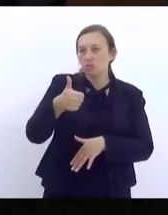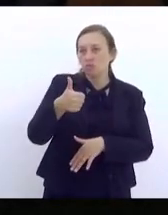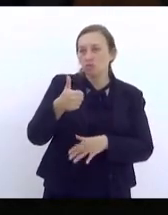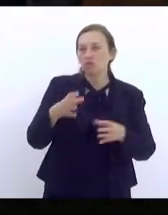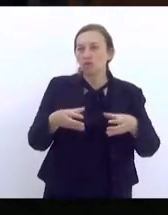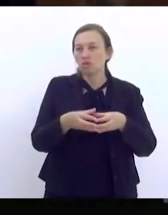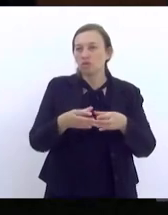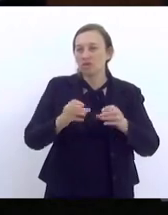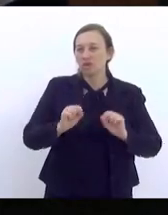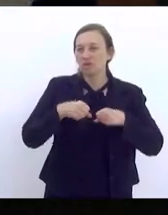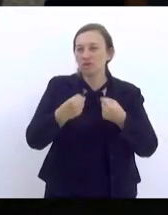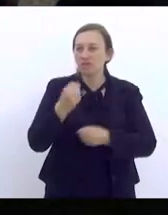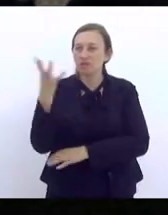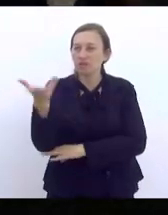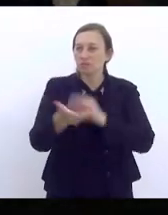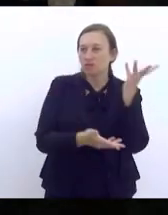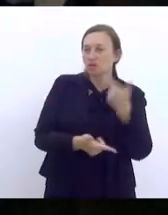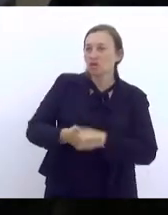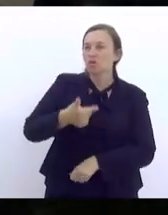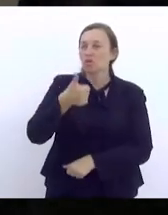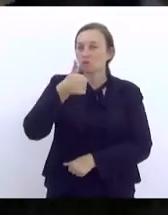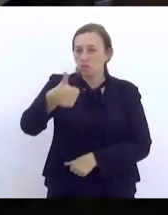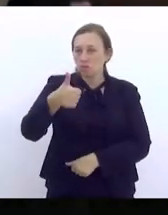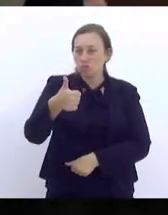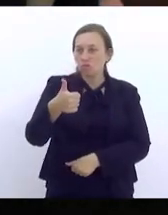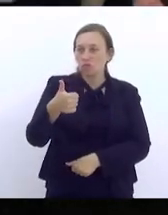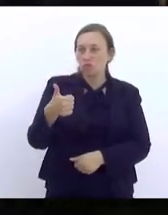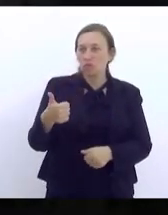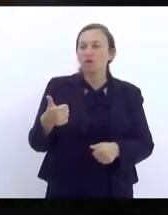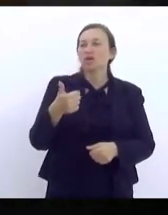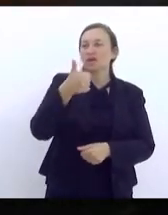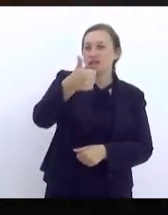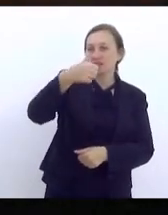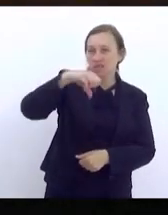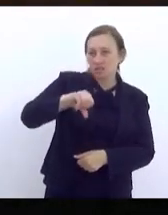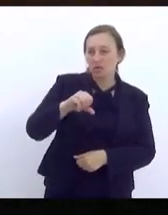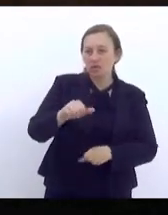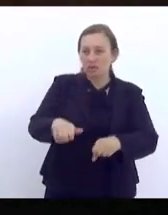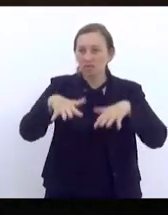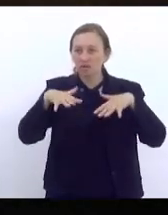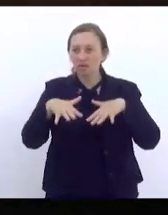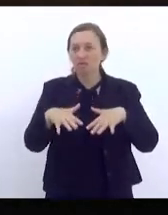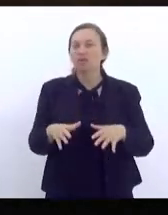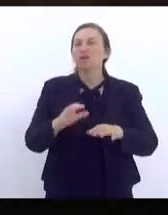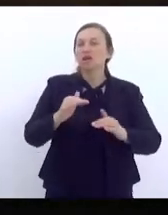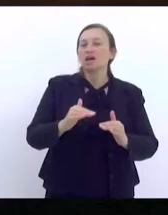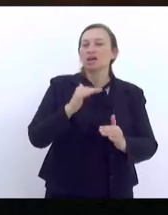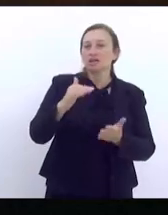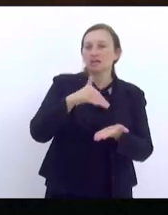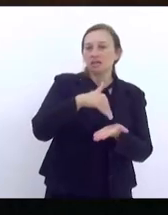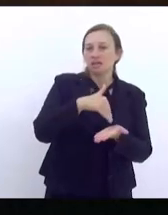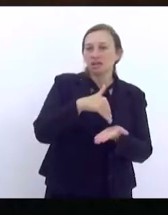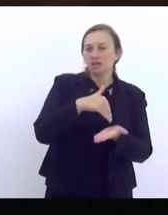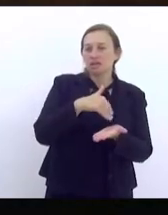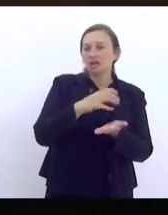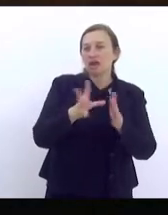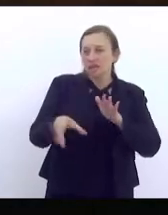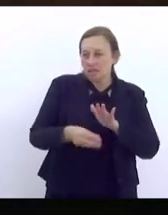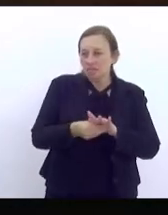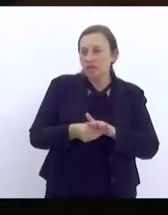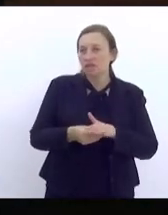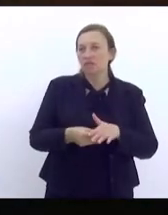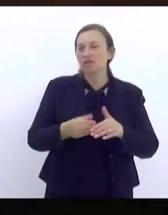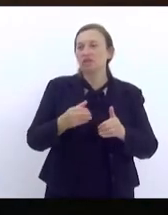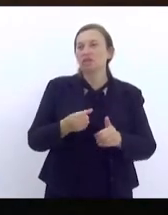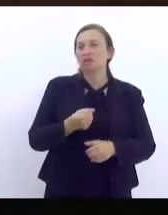comissão de Defesa do meio ambiente um e 19 de plenário favorável com submendaglutinativas emendas 2